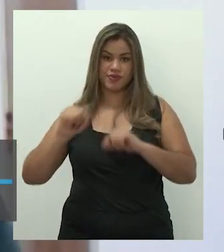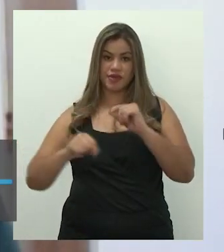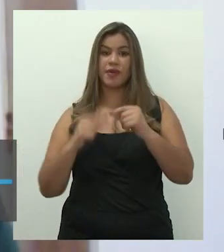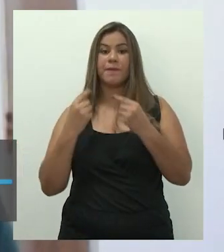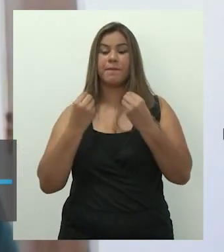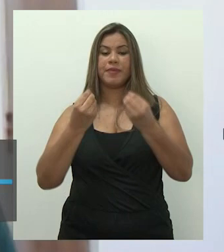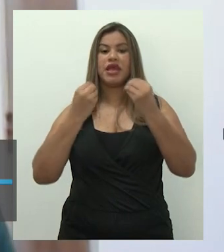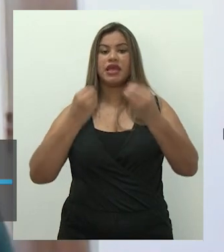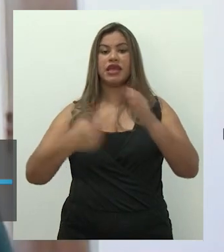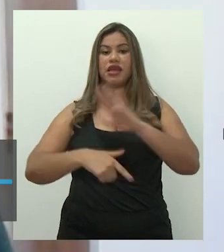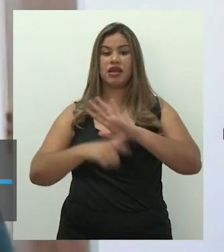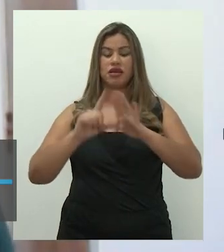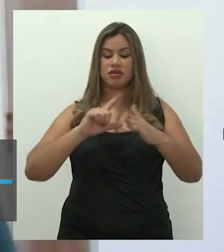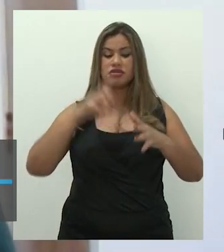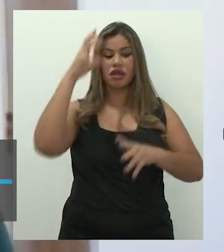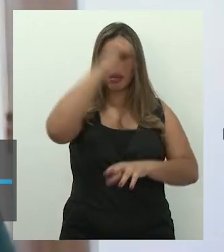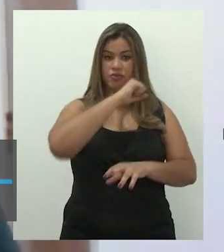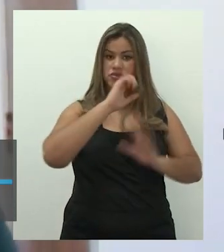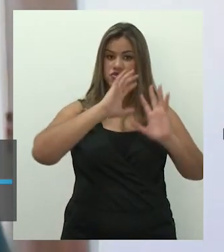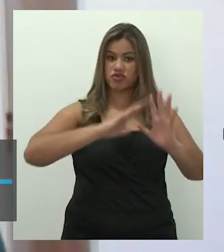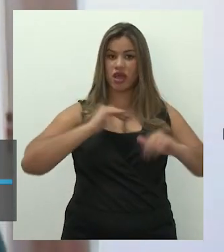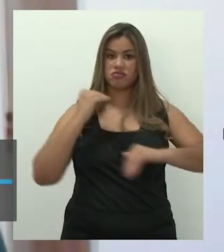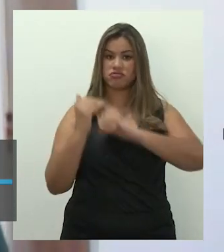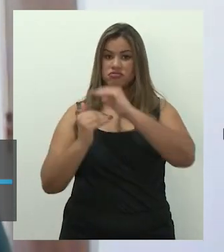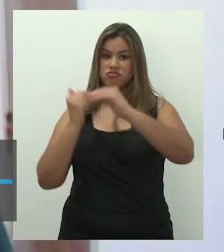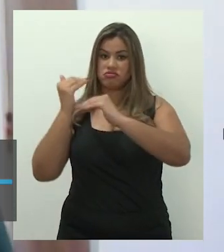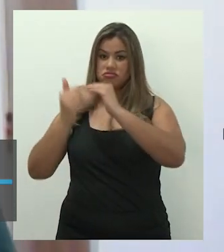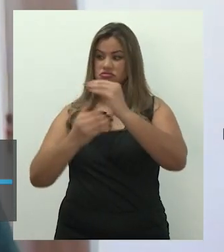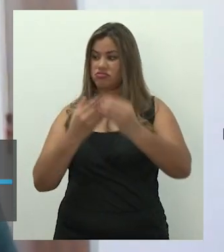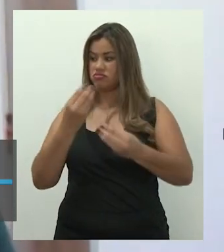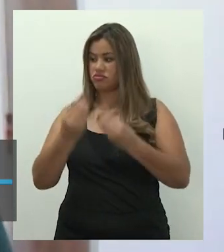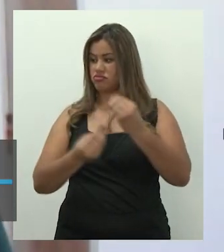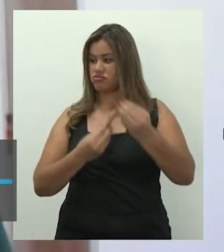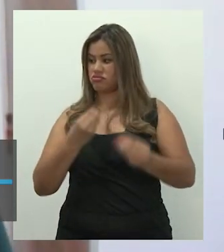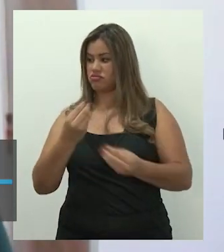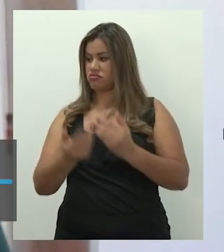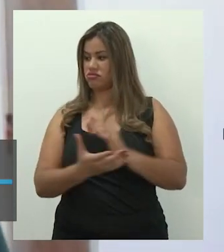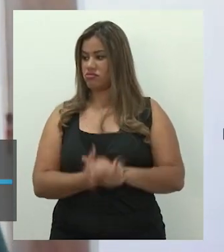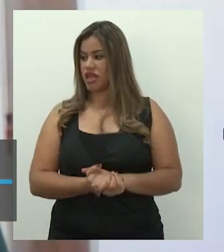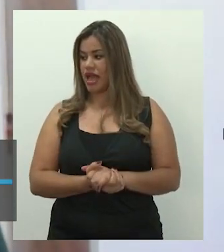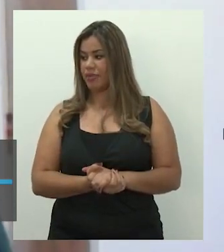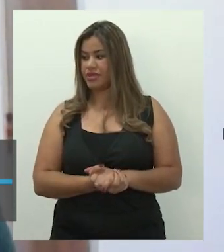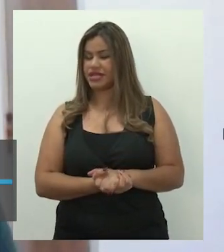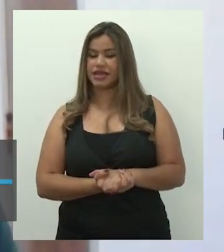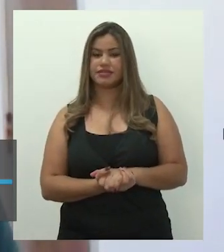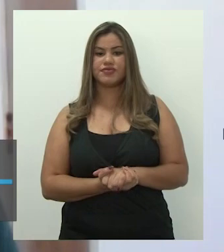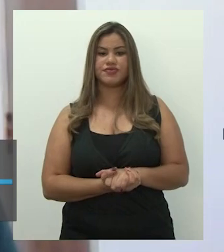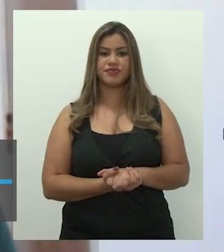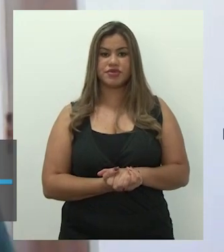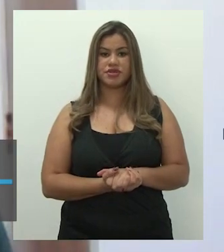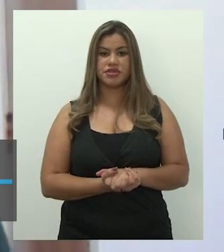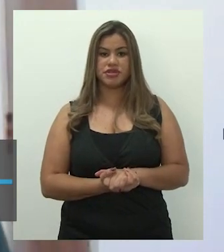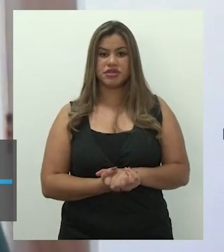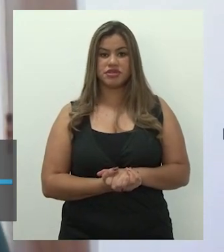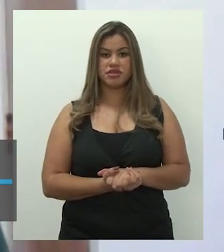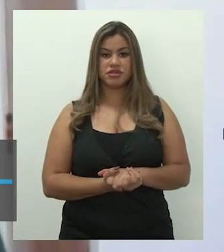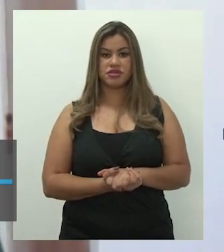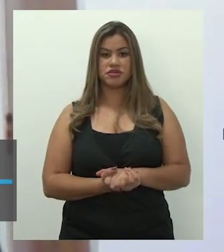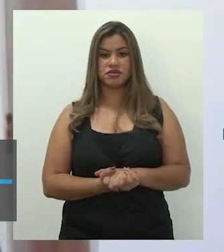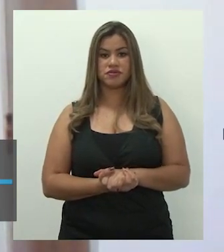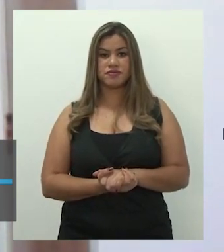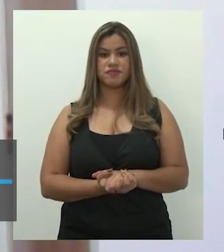de conhecimento no decorrer dessa TPC. E durante a TPC, nós vamos mostrar